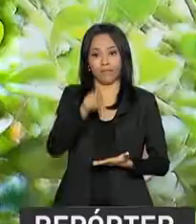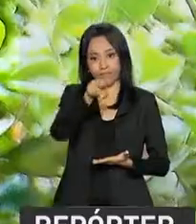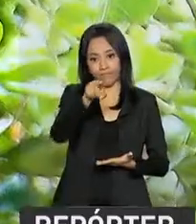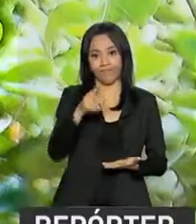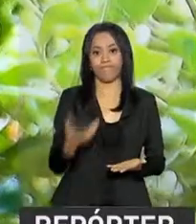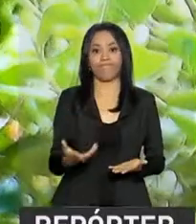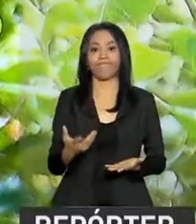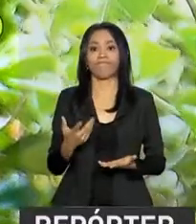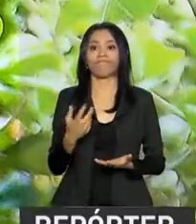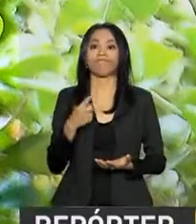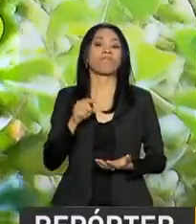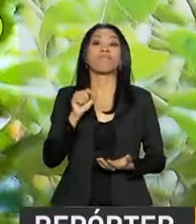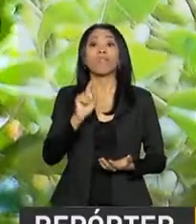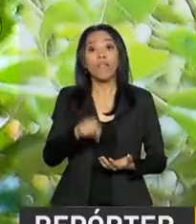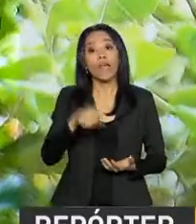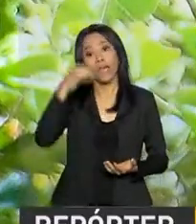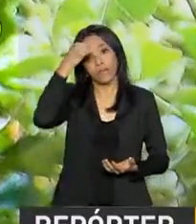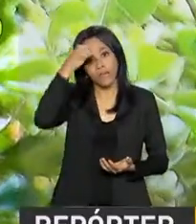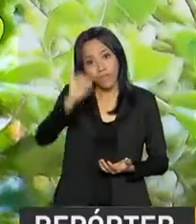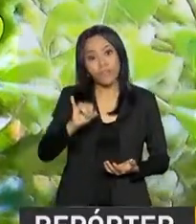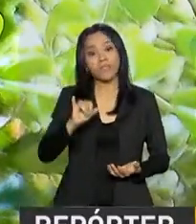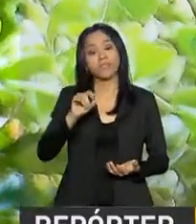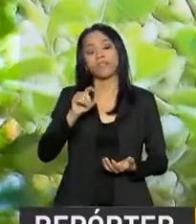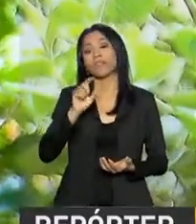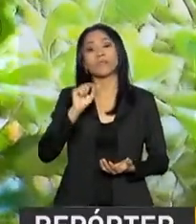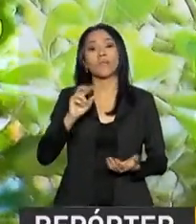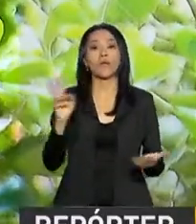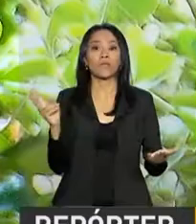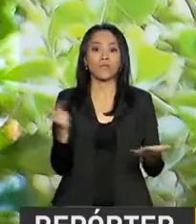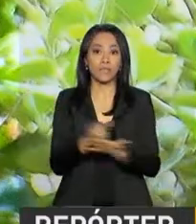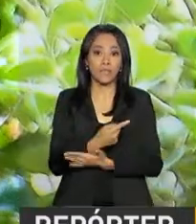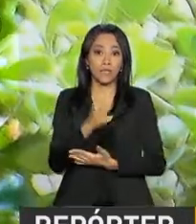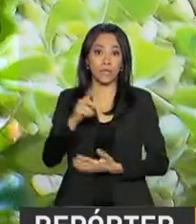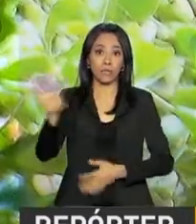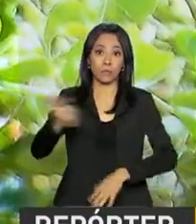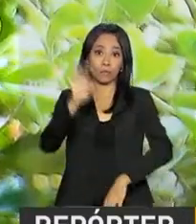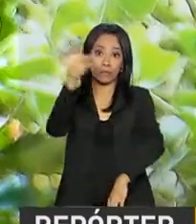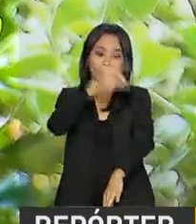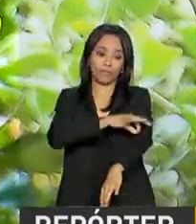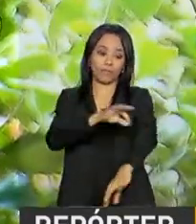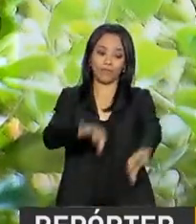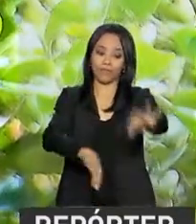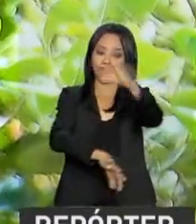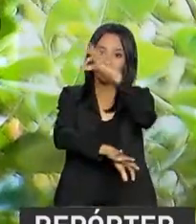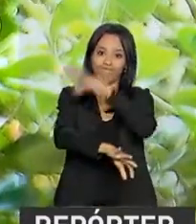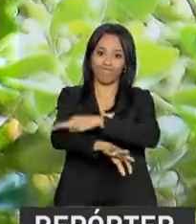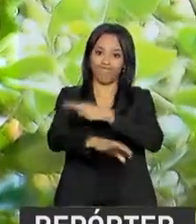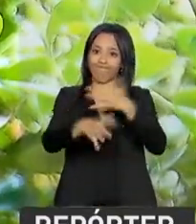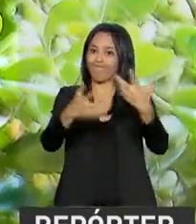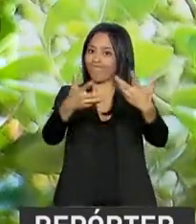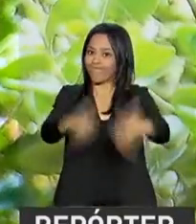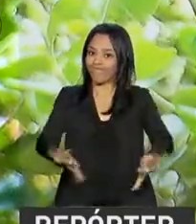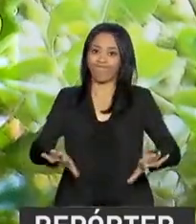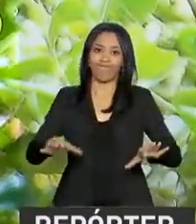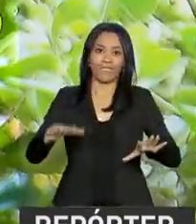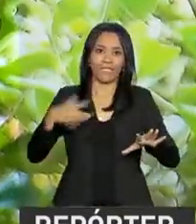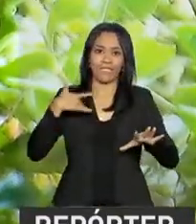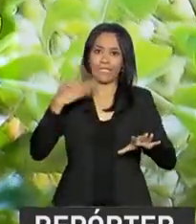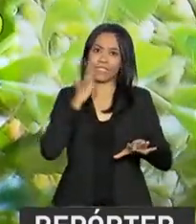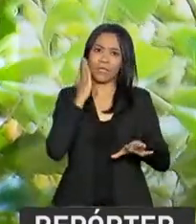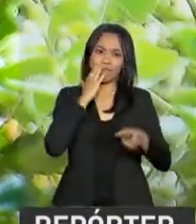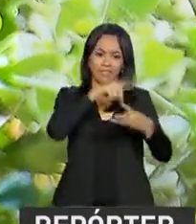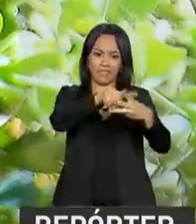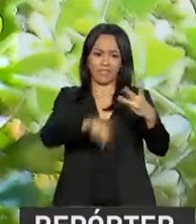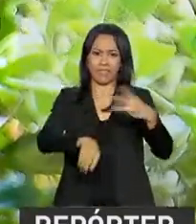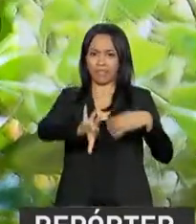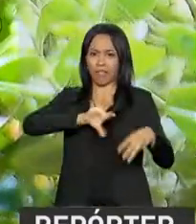uma precaução comum entre as gestantes é com mosquito aedes aegypti ninguém quer descobrir que tem dengue chikungunya